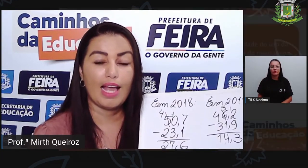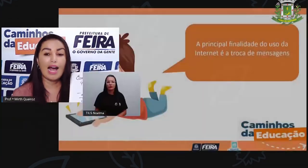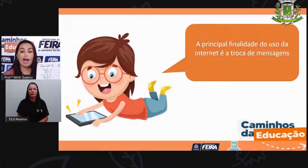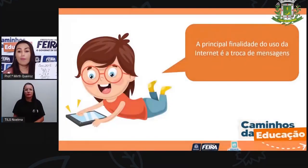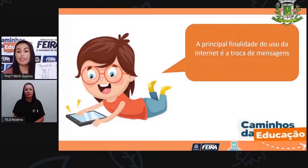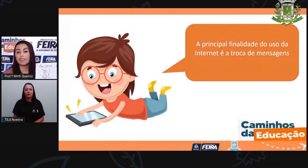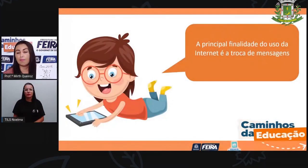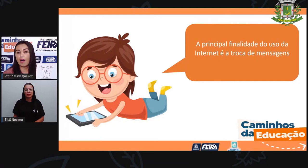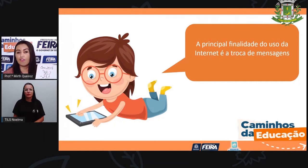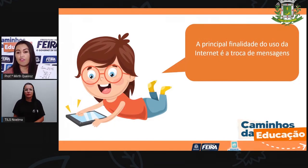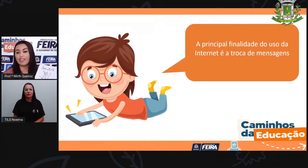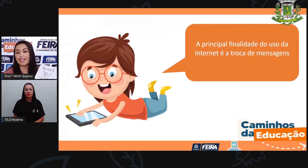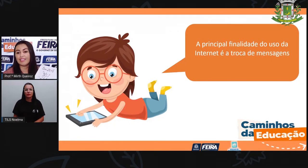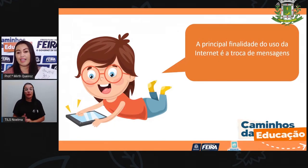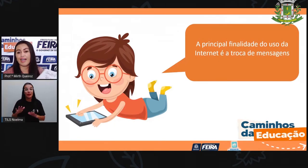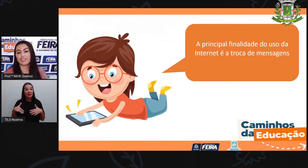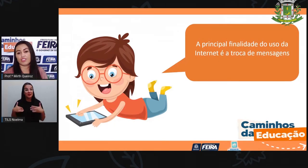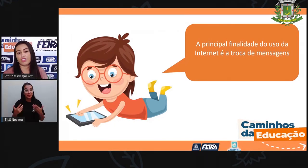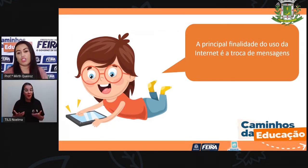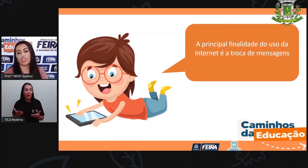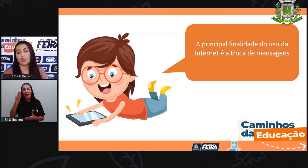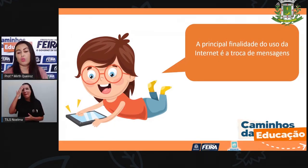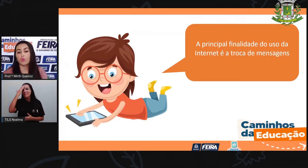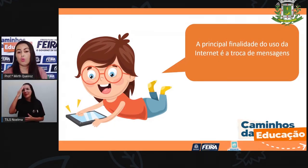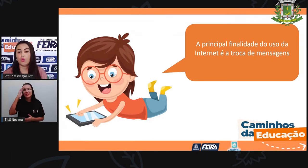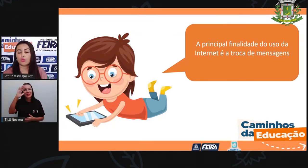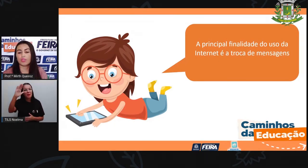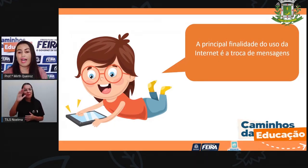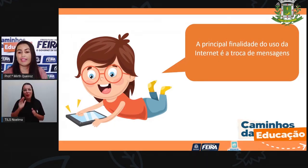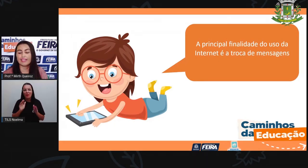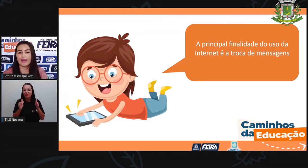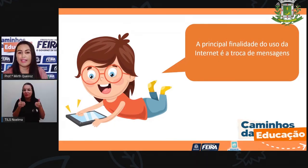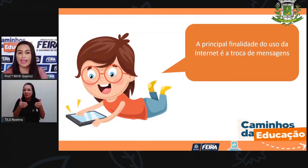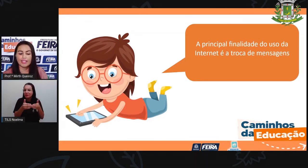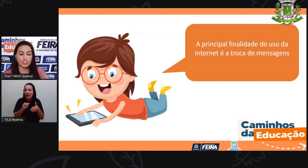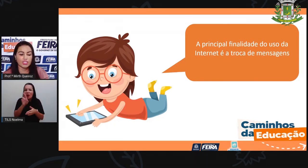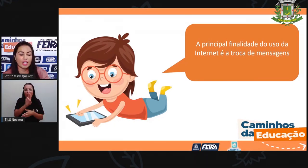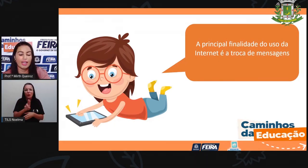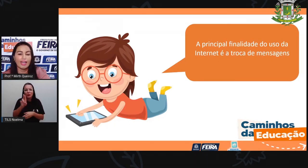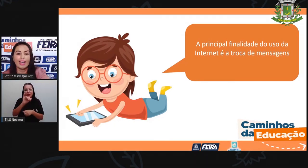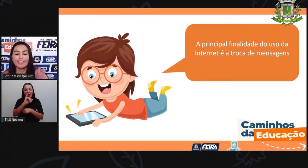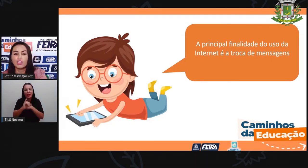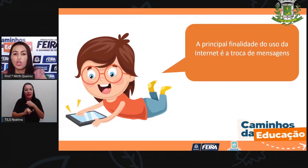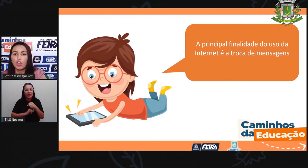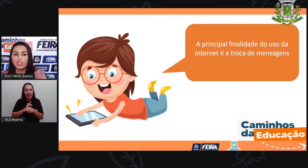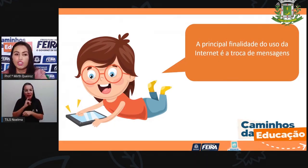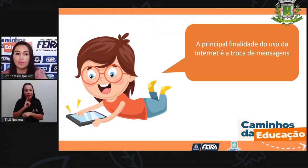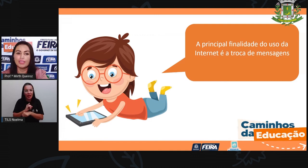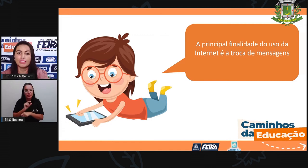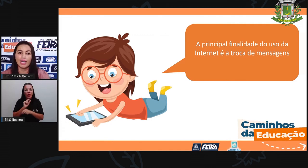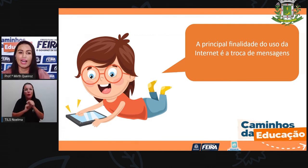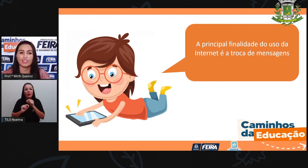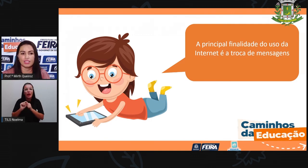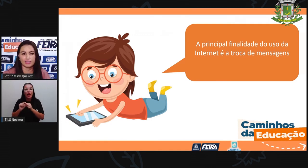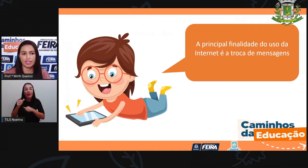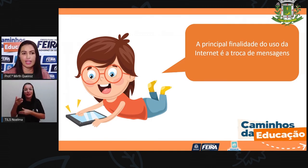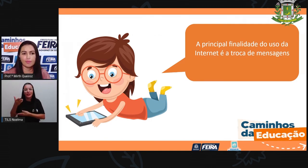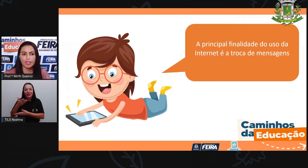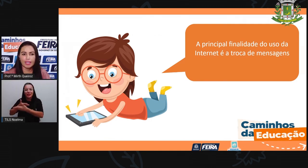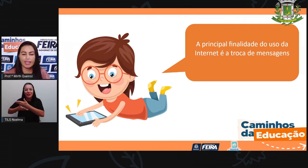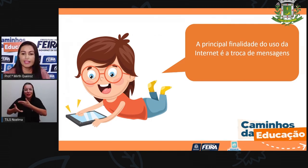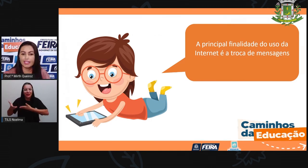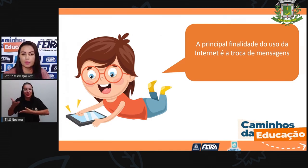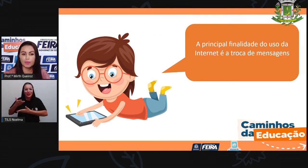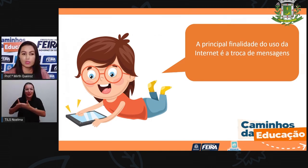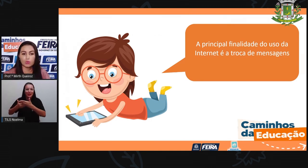A principal finalidade do uso da internet é a troca de mensagens, né?